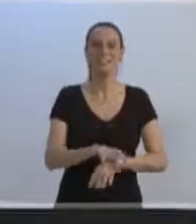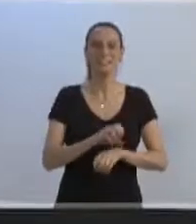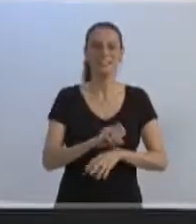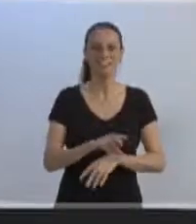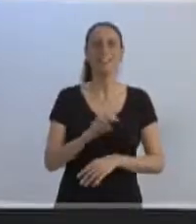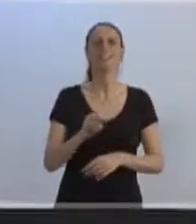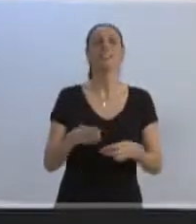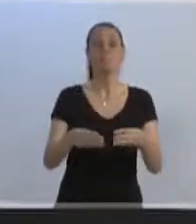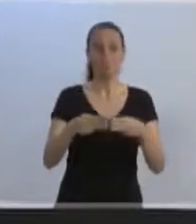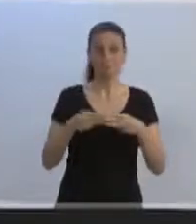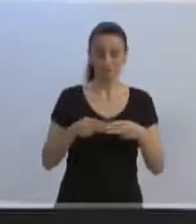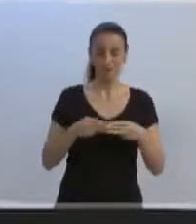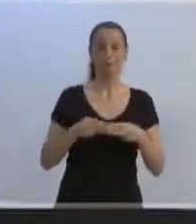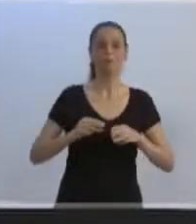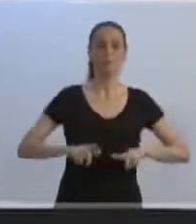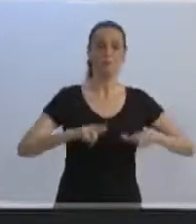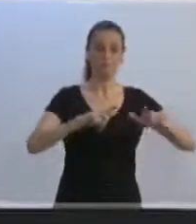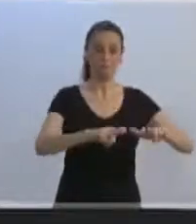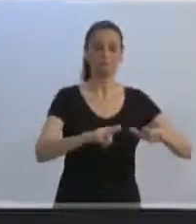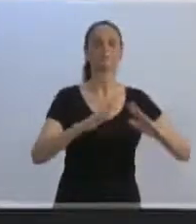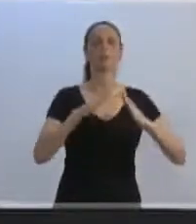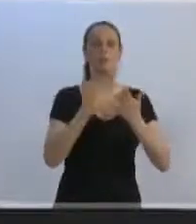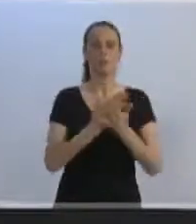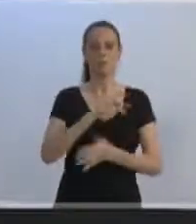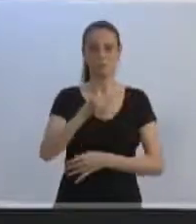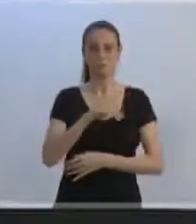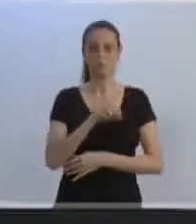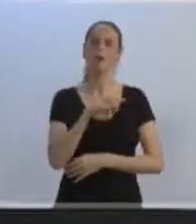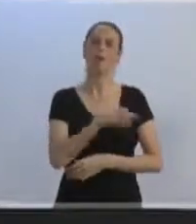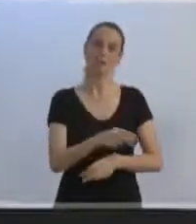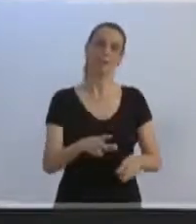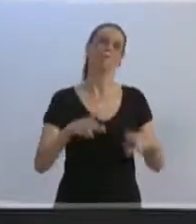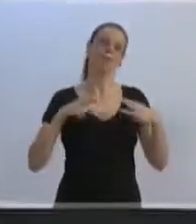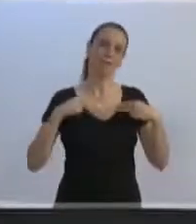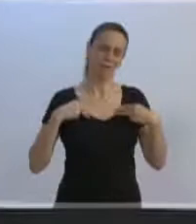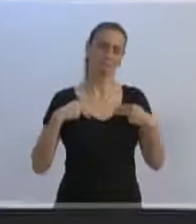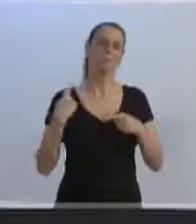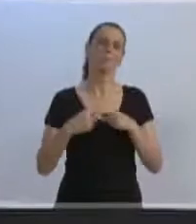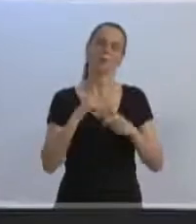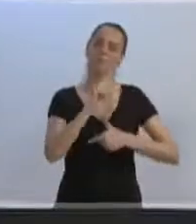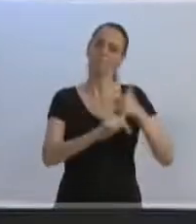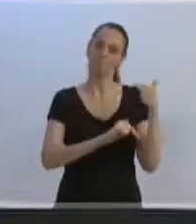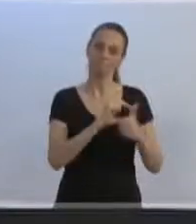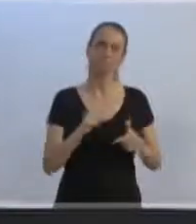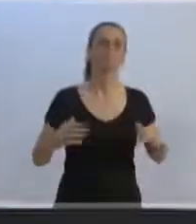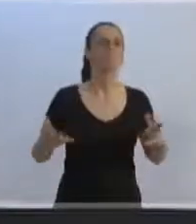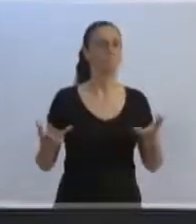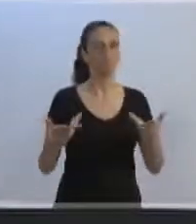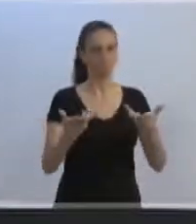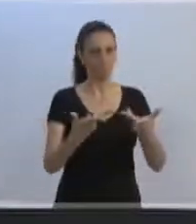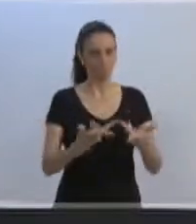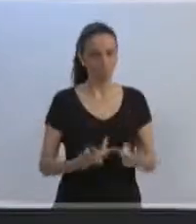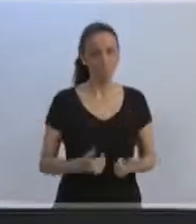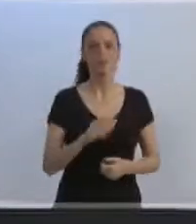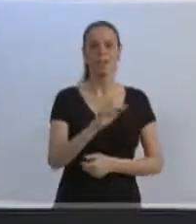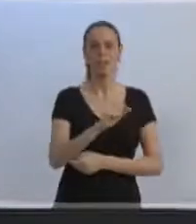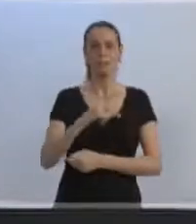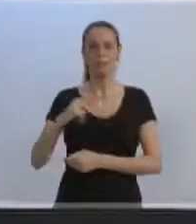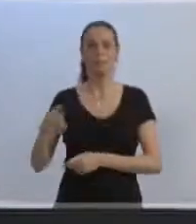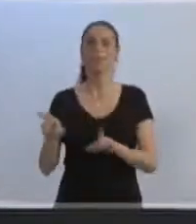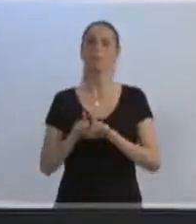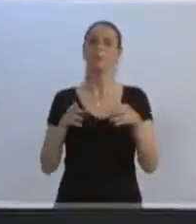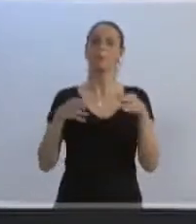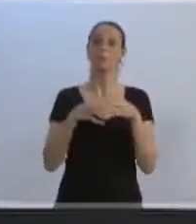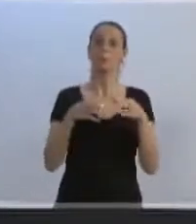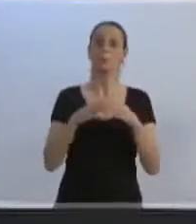moção que o senhor deu o colégio joão vítima mais do que merecido pelo trabalho magnífico que tem tido app enfim todo o grupo